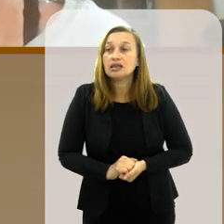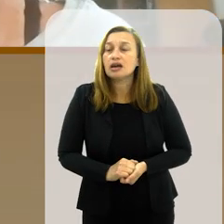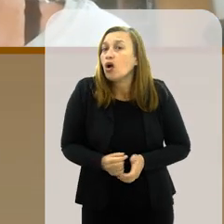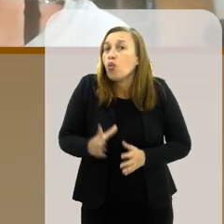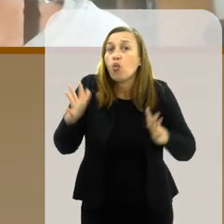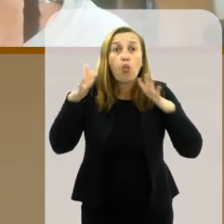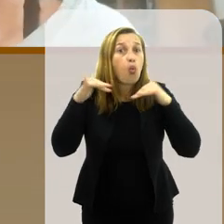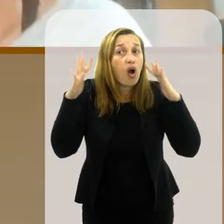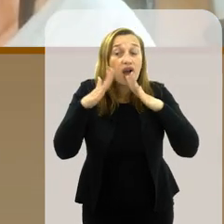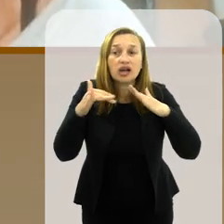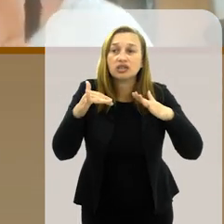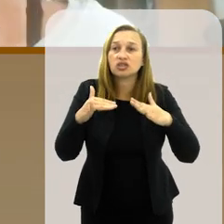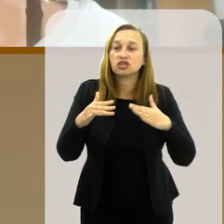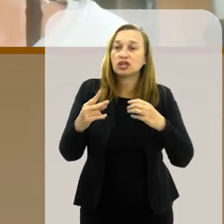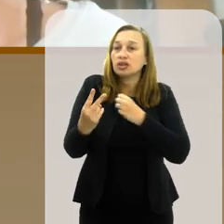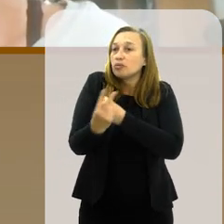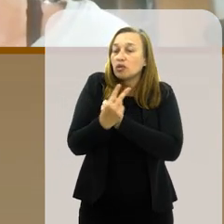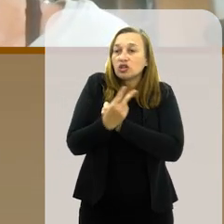deu.